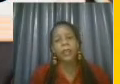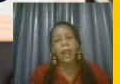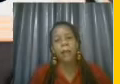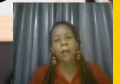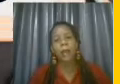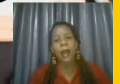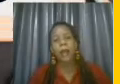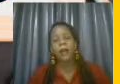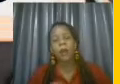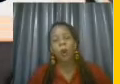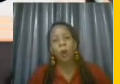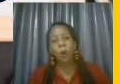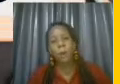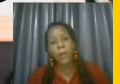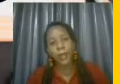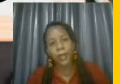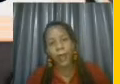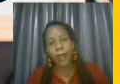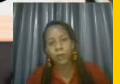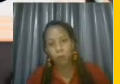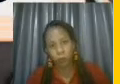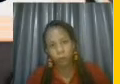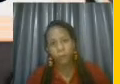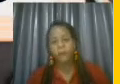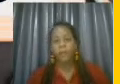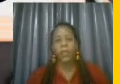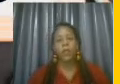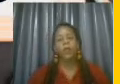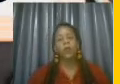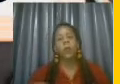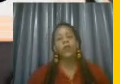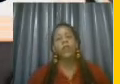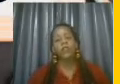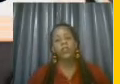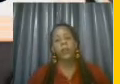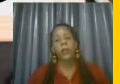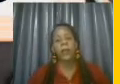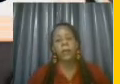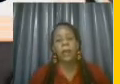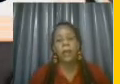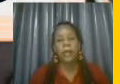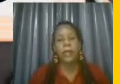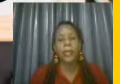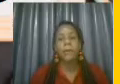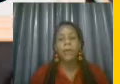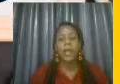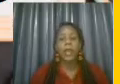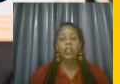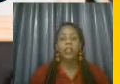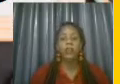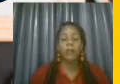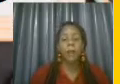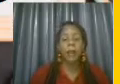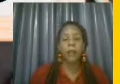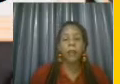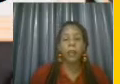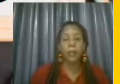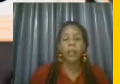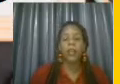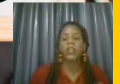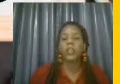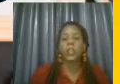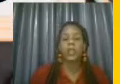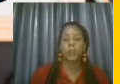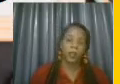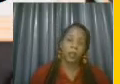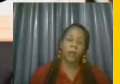poder trabalhar obrigado. Entendeu? Então, quando eles vinham para trabalhar aqui, eles não trabalhavam aqui porque